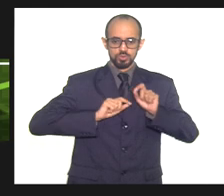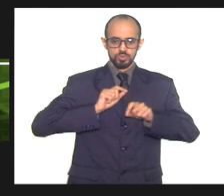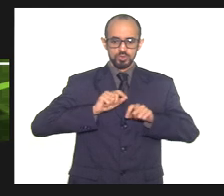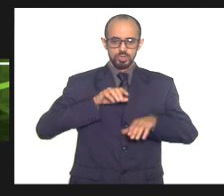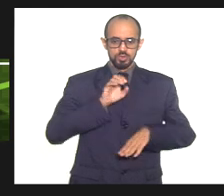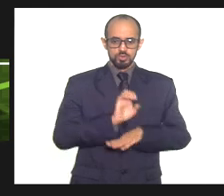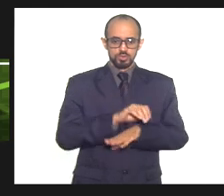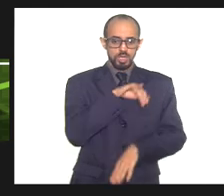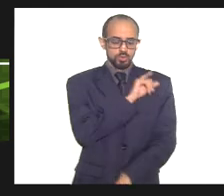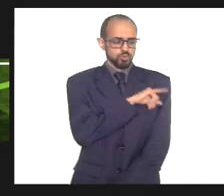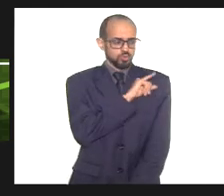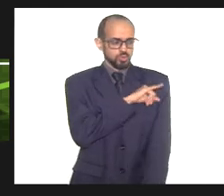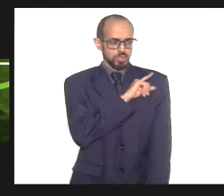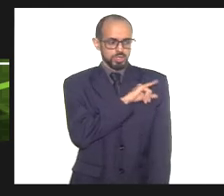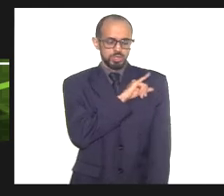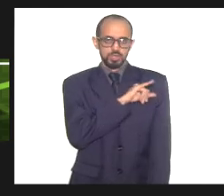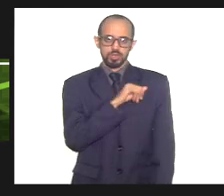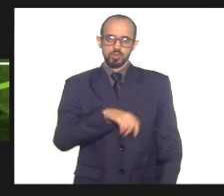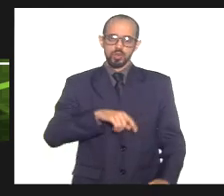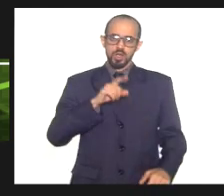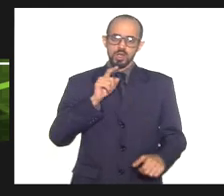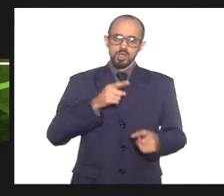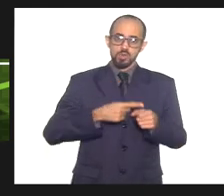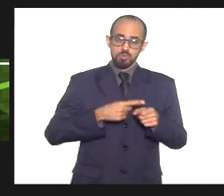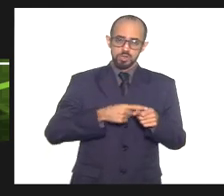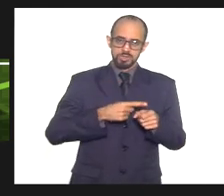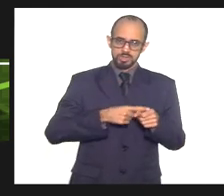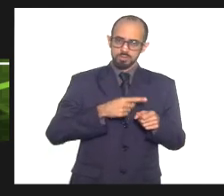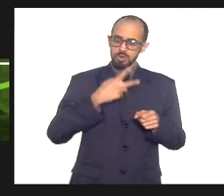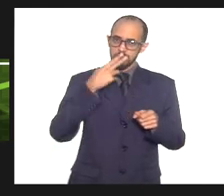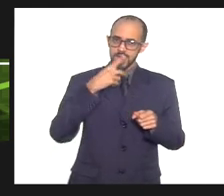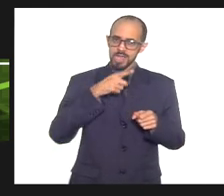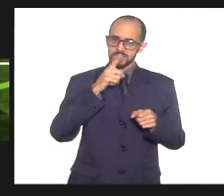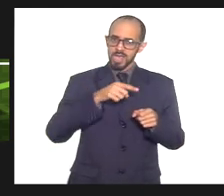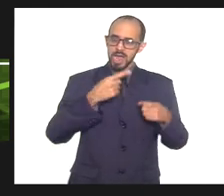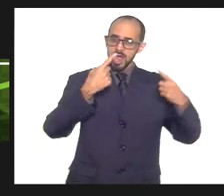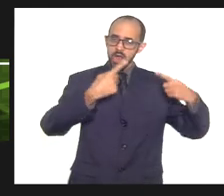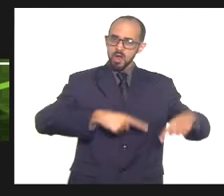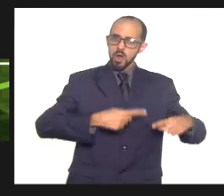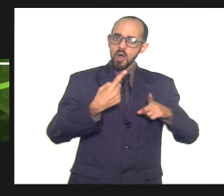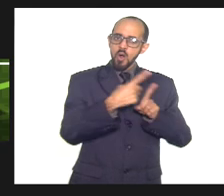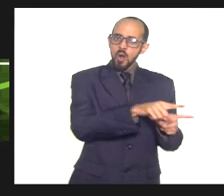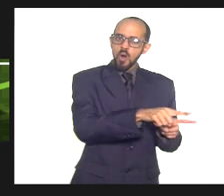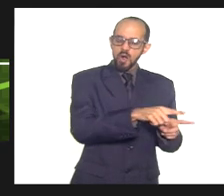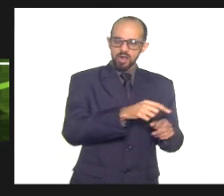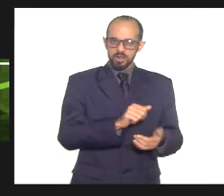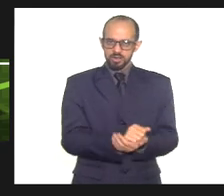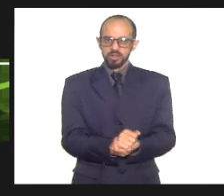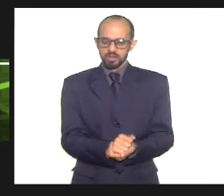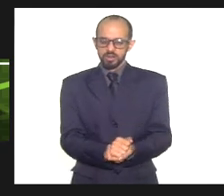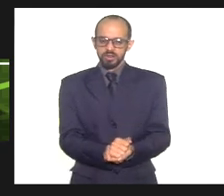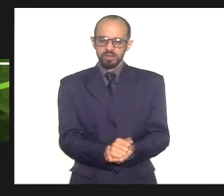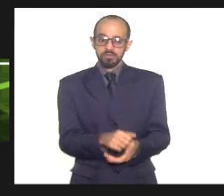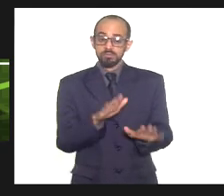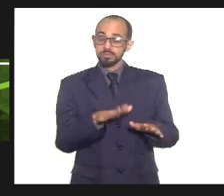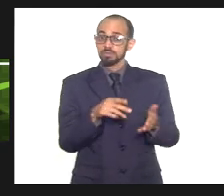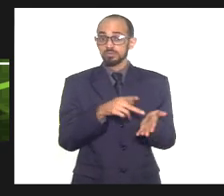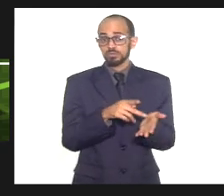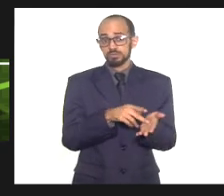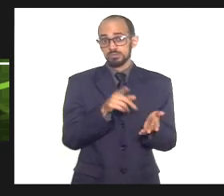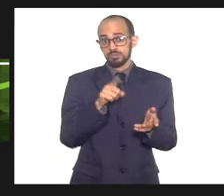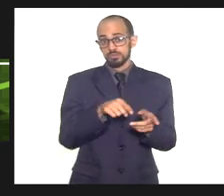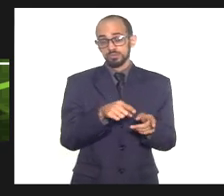do Rio de Janeiro e seus municípios fossem inimigos da Petrobras, porque isso a gente não faz com parceiro, a gente só faz